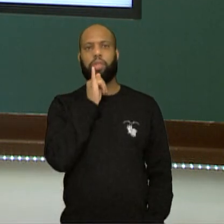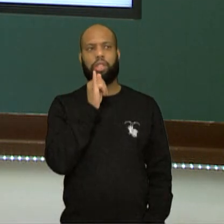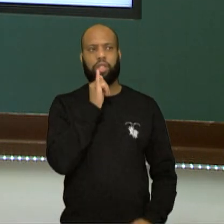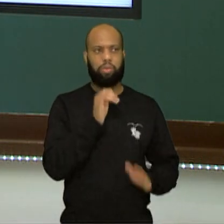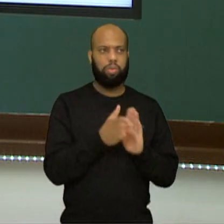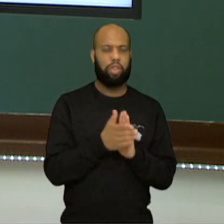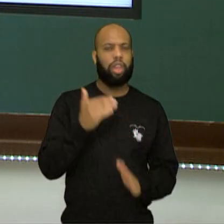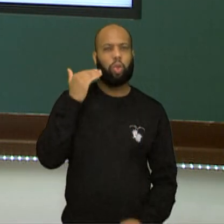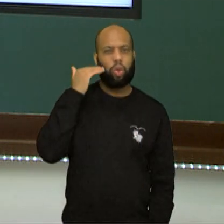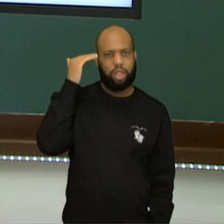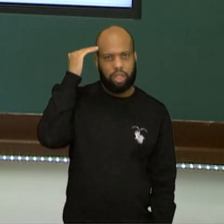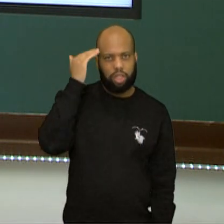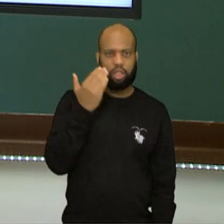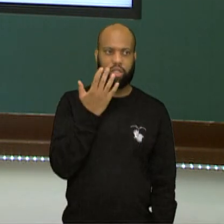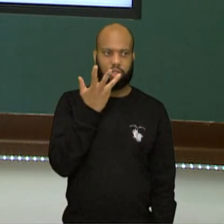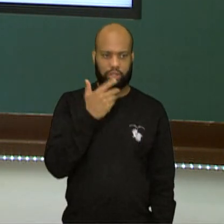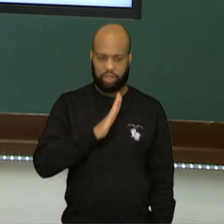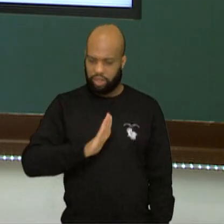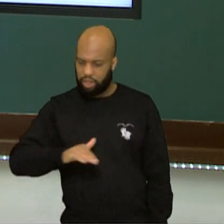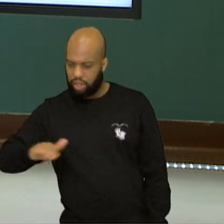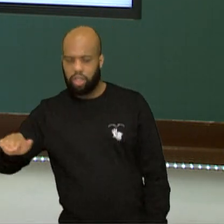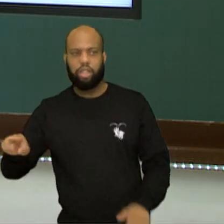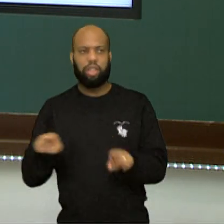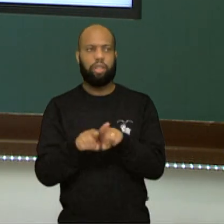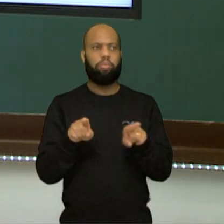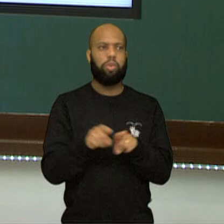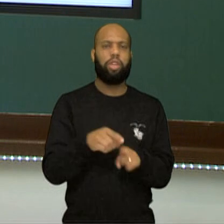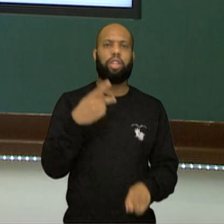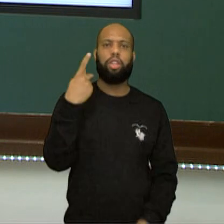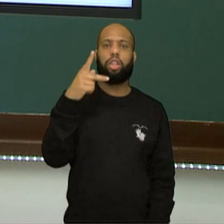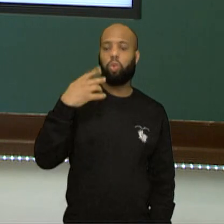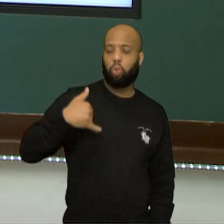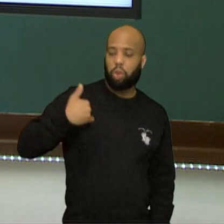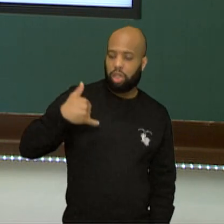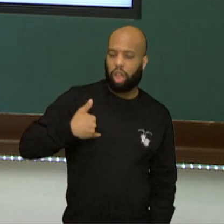adolescente ou crianças da sua idade ou menores que vocês?